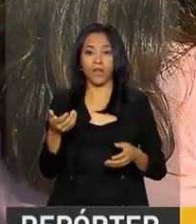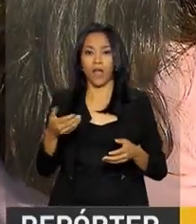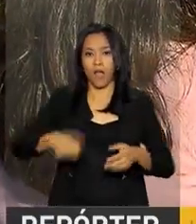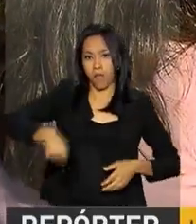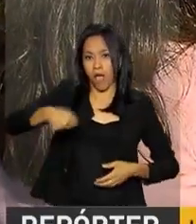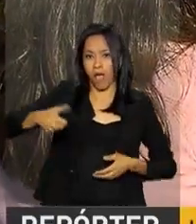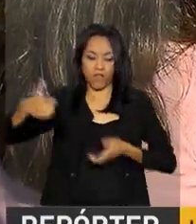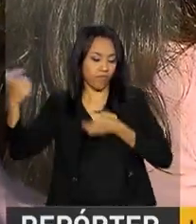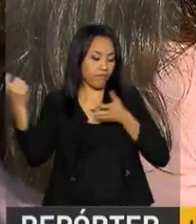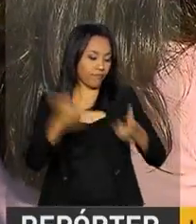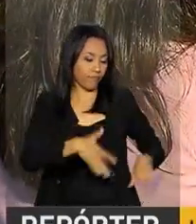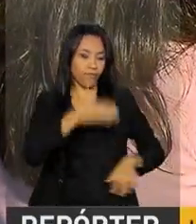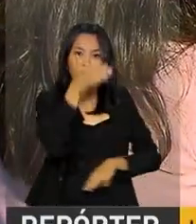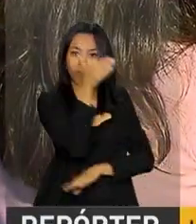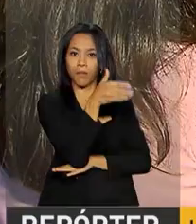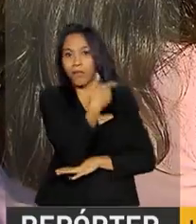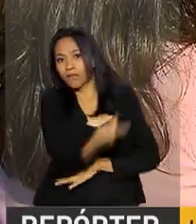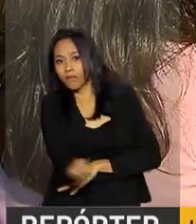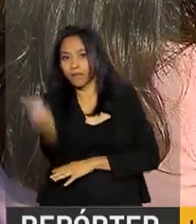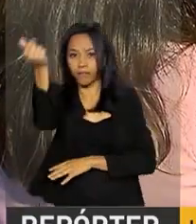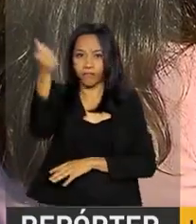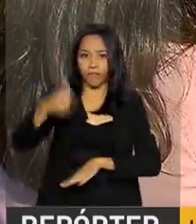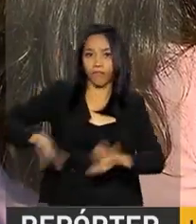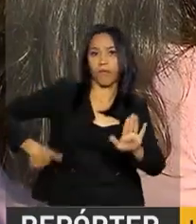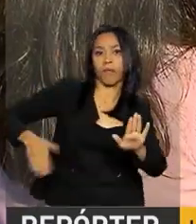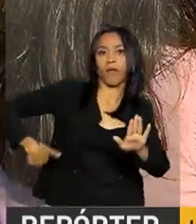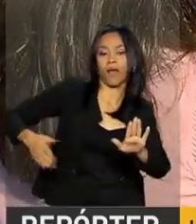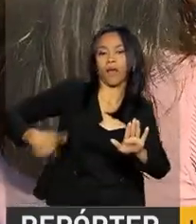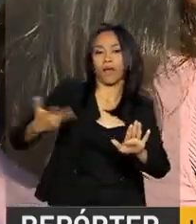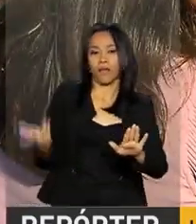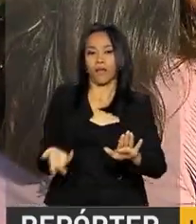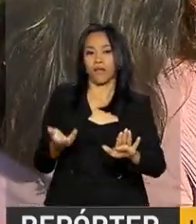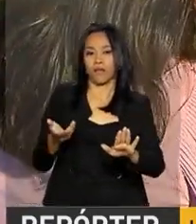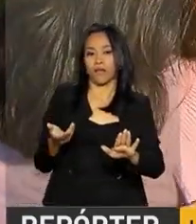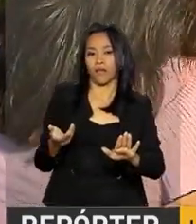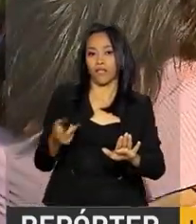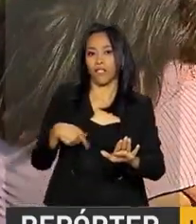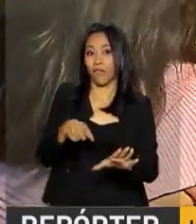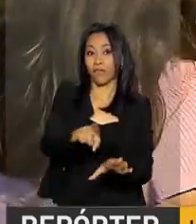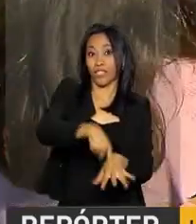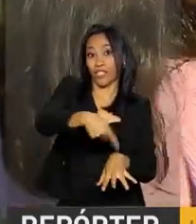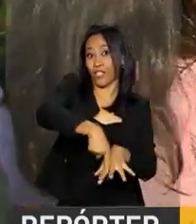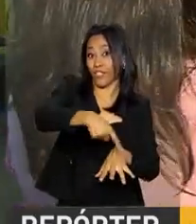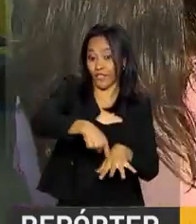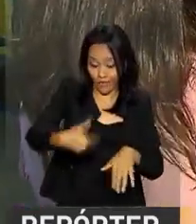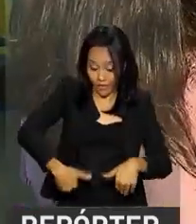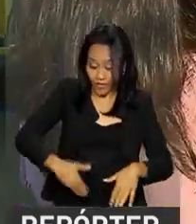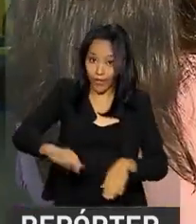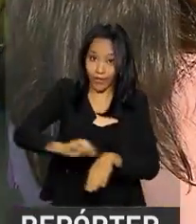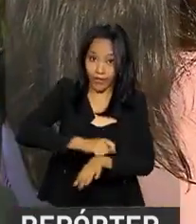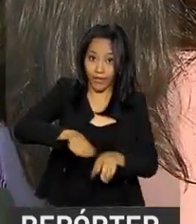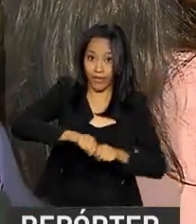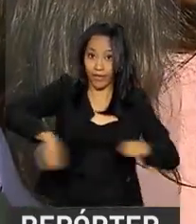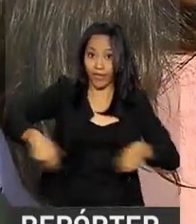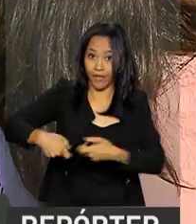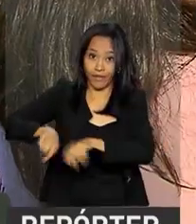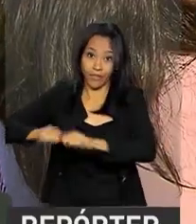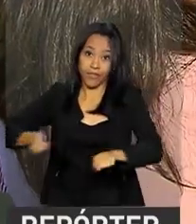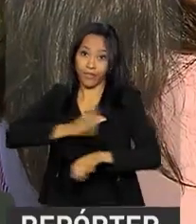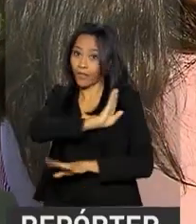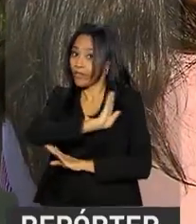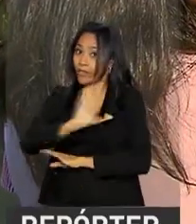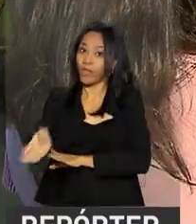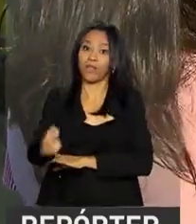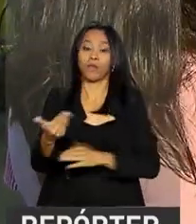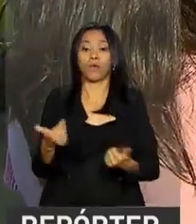apartamento e descer para a praia e já vai direto bocchino até com val baiano feliz pra de ser direto e